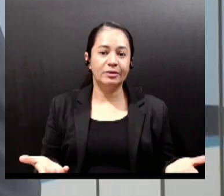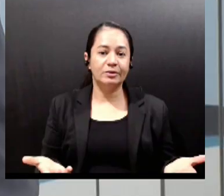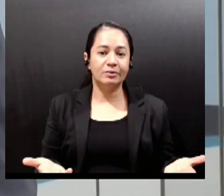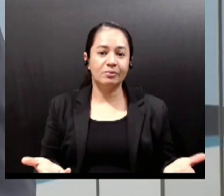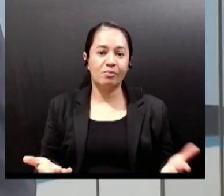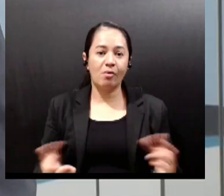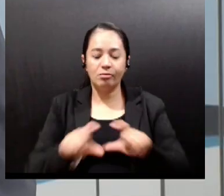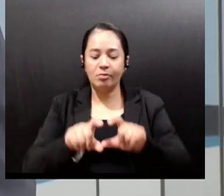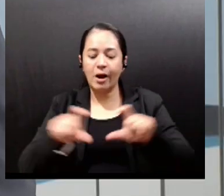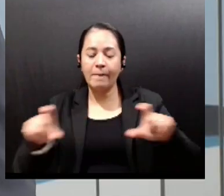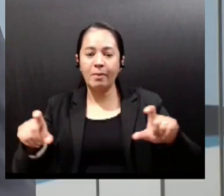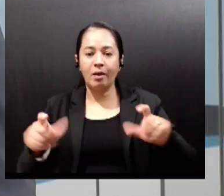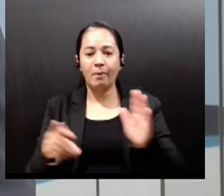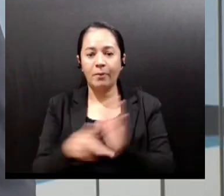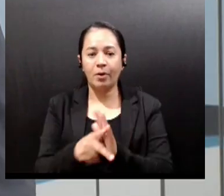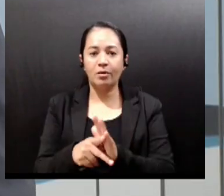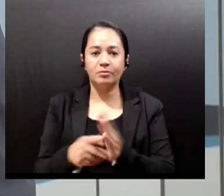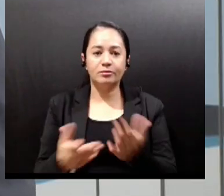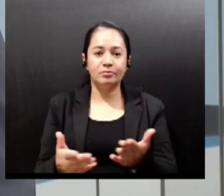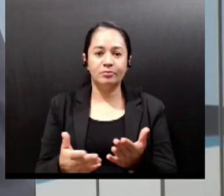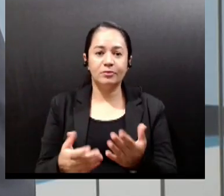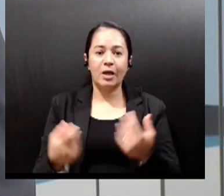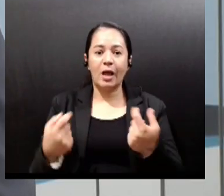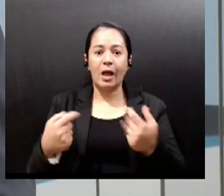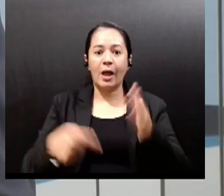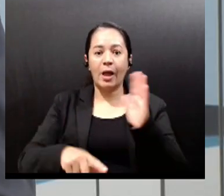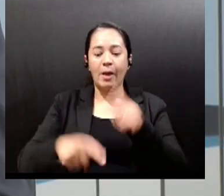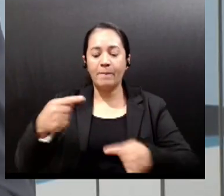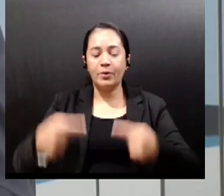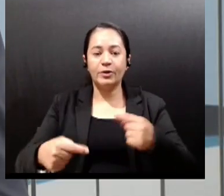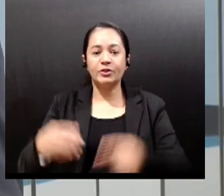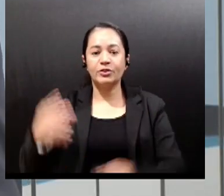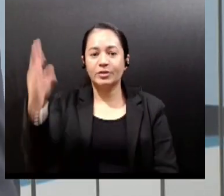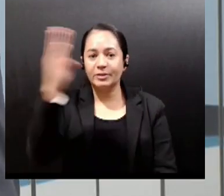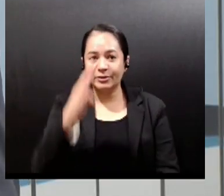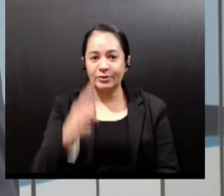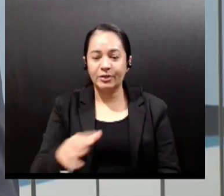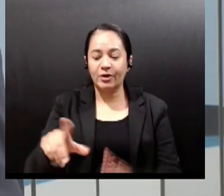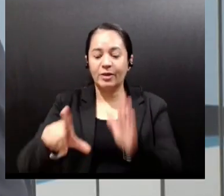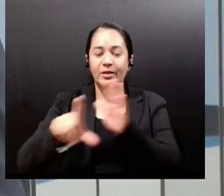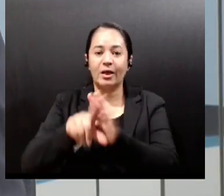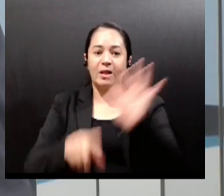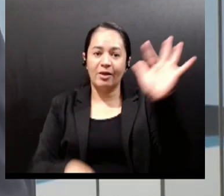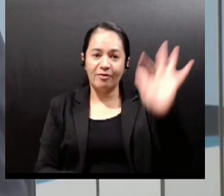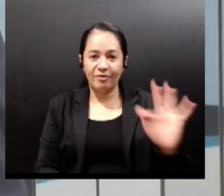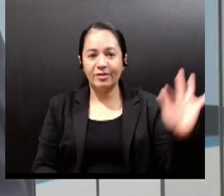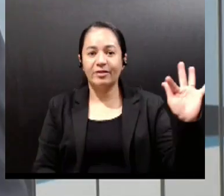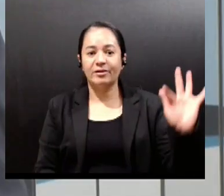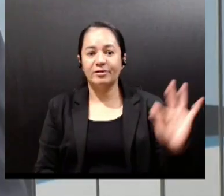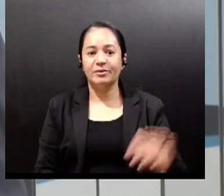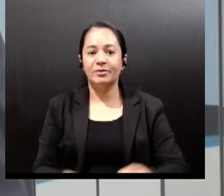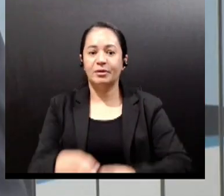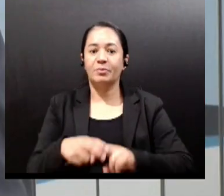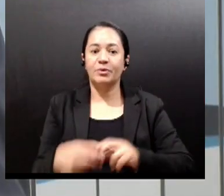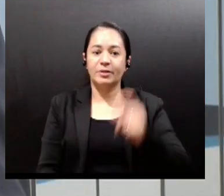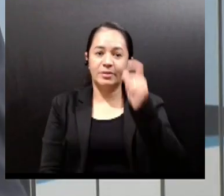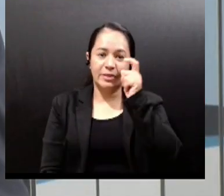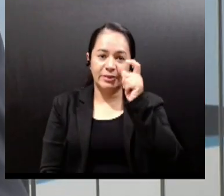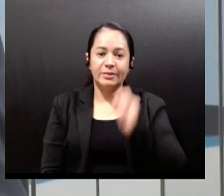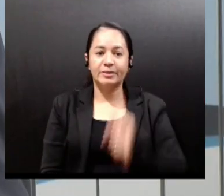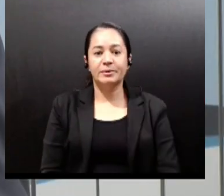Nacional de Mobilidade Urbana Federal, da Lei Federal. Então isso que é interessante, esse